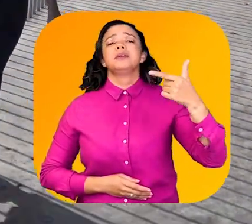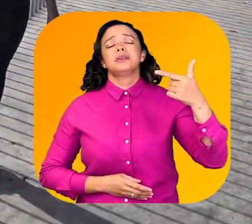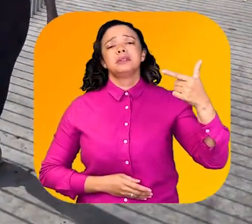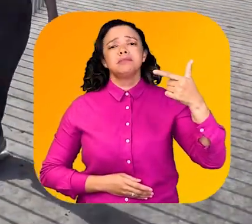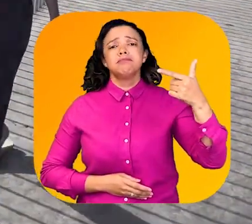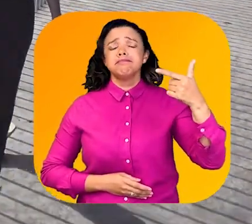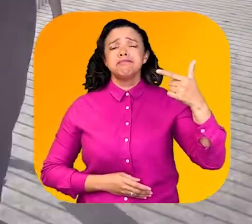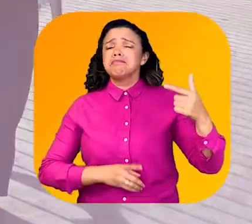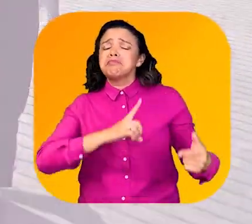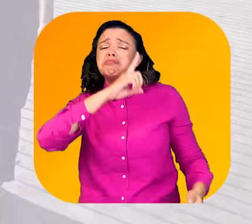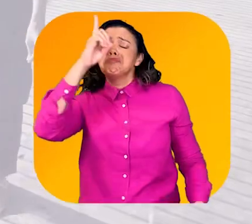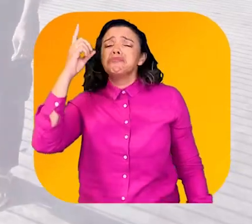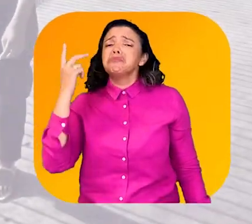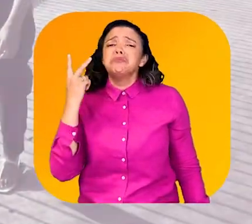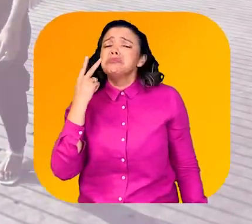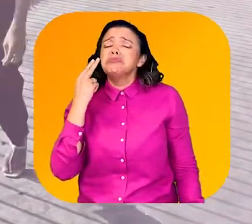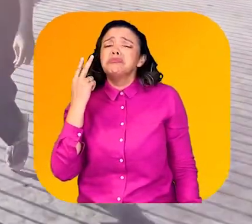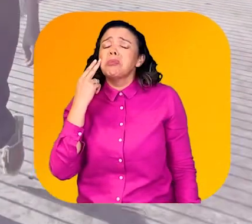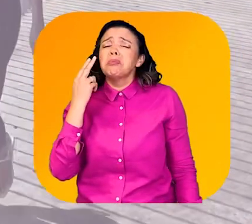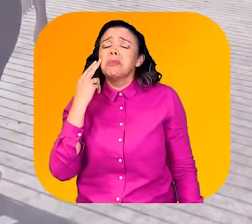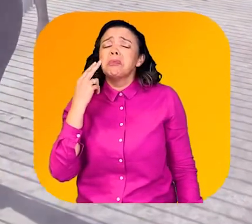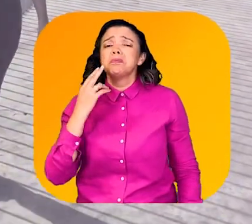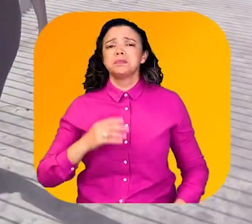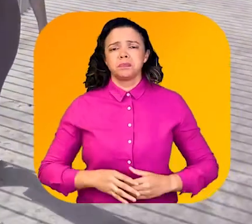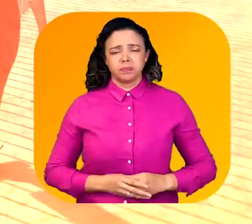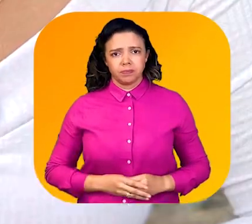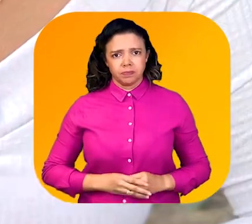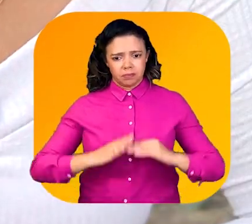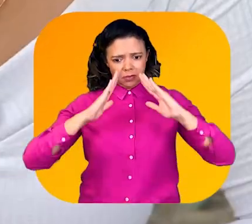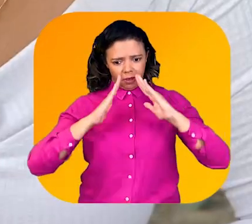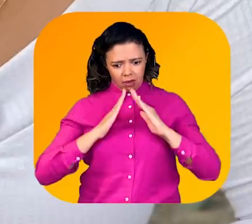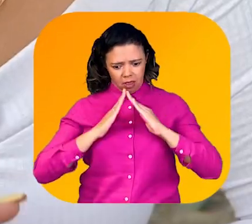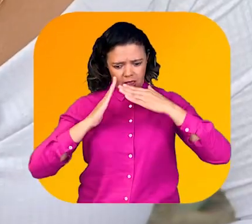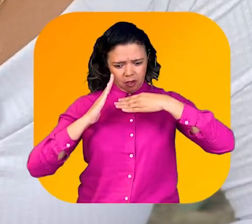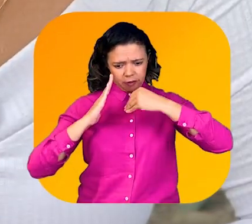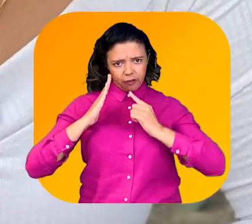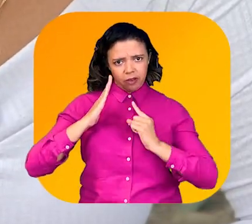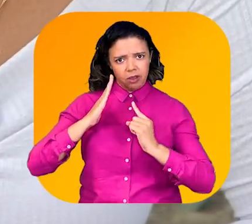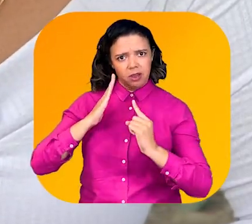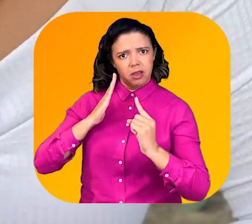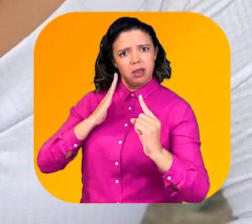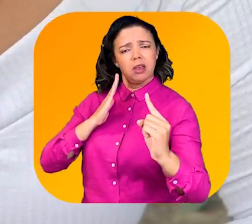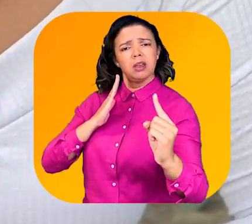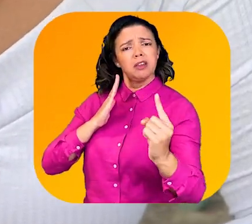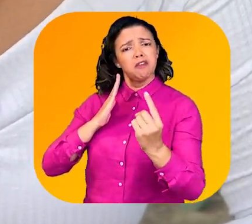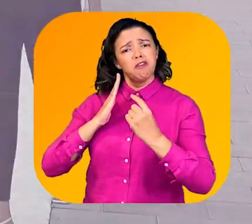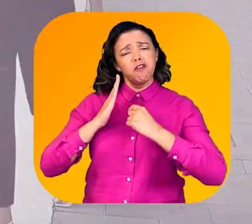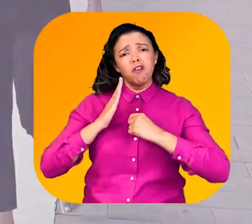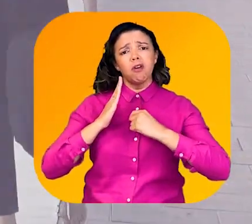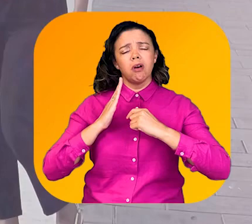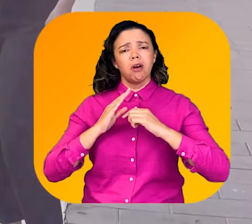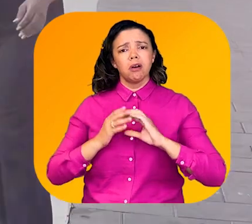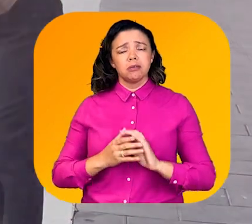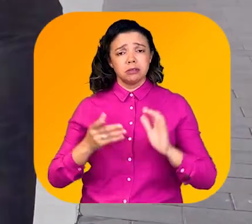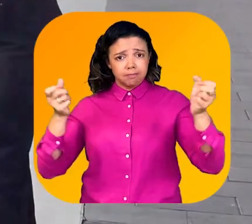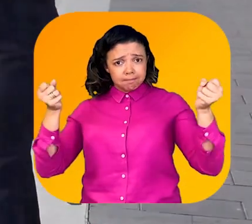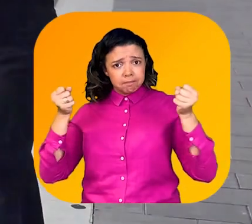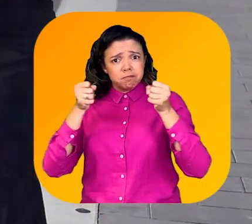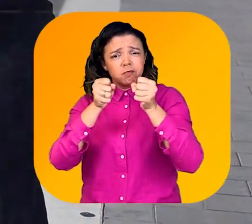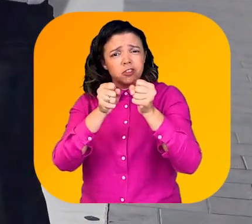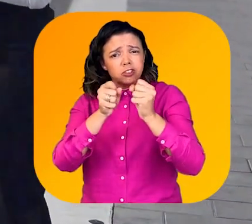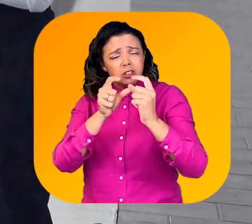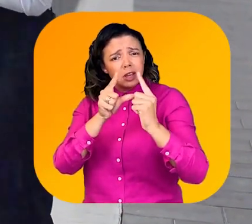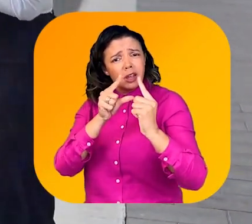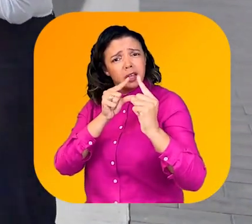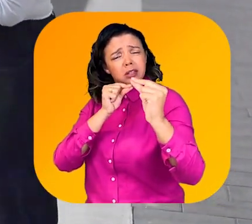27 de março de 2022, poderia ter sido um dia qualquer, normal, né? Que ele iria sair de casa e voltar. A gente se despediu na grade,